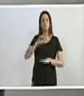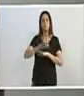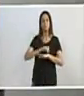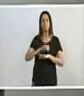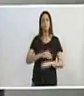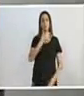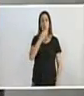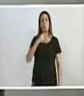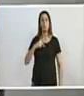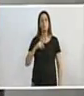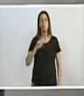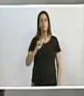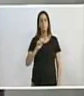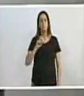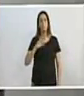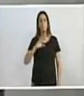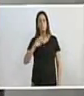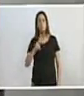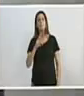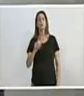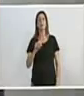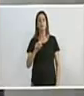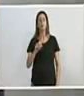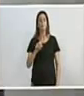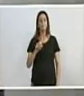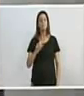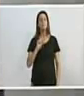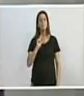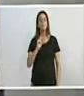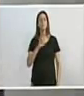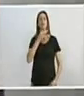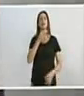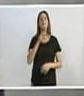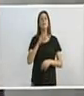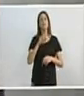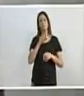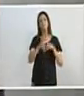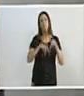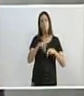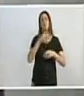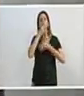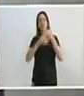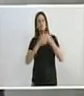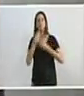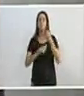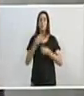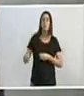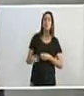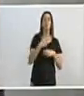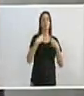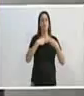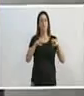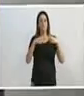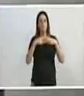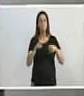Pancho, que ele diz o seguinte: das sugestões enviadas pelos blumenauenses para o novo sistema de transporte público da